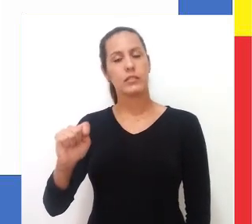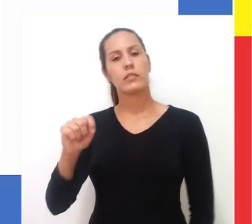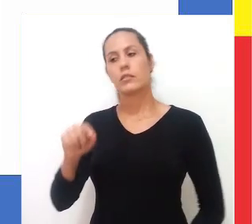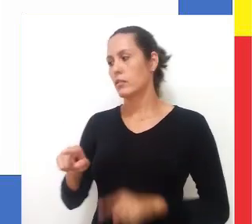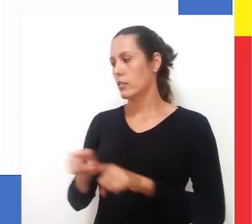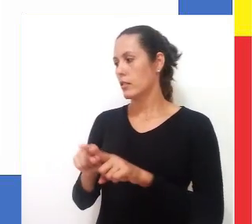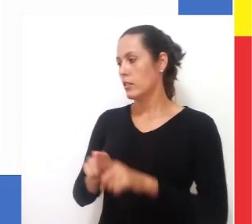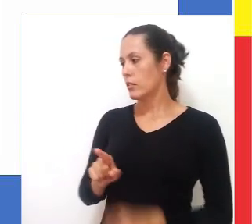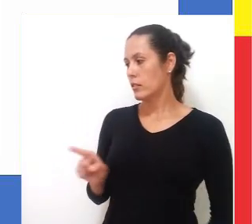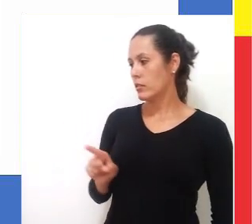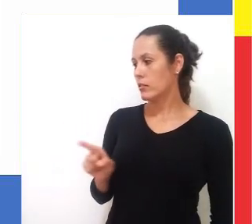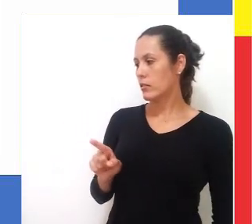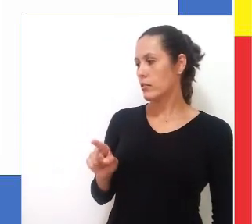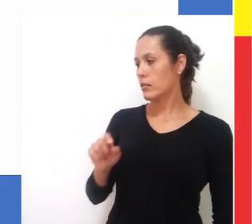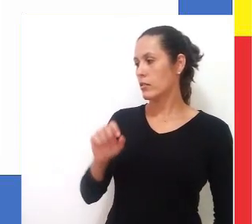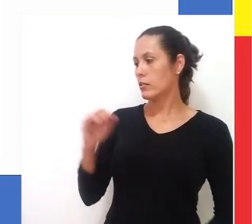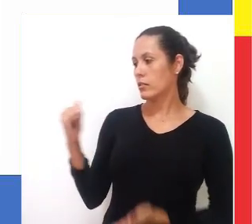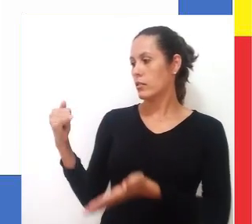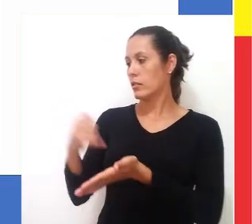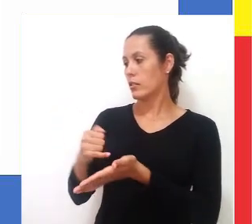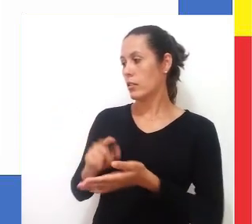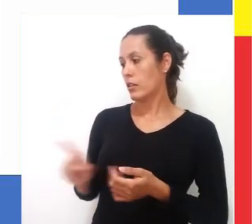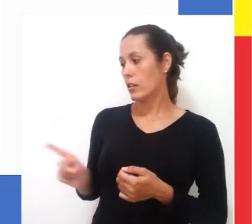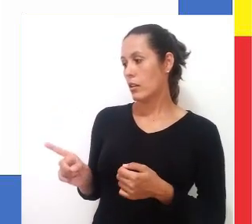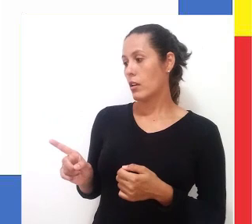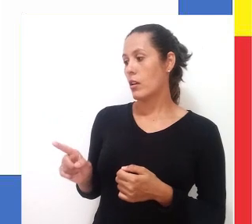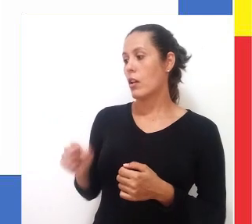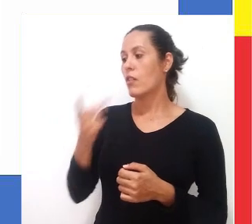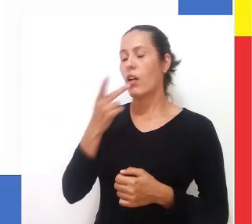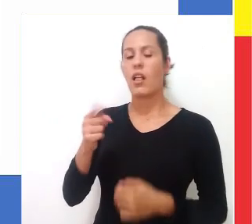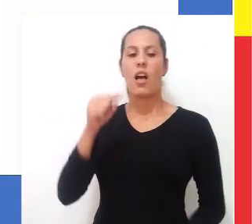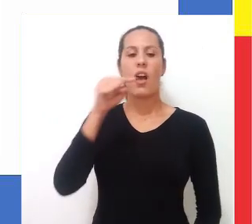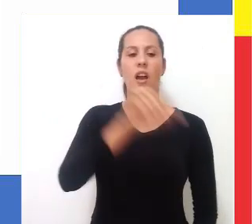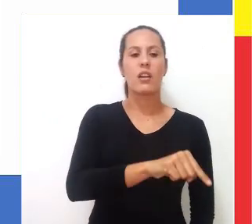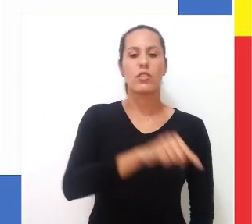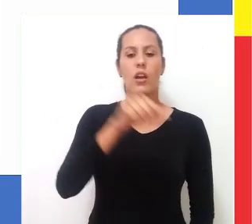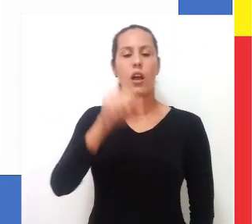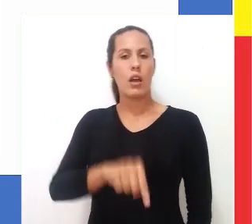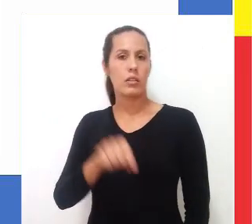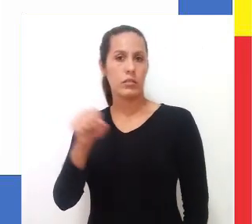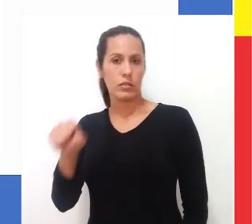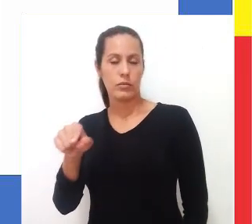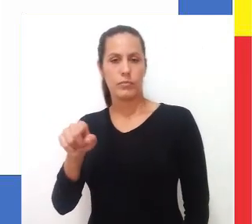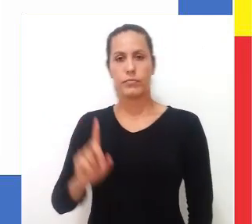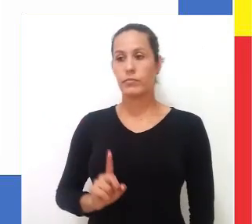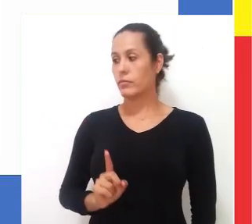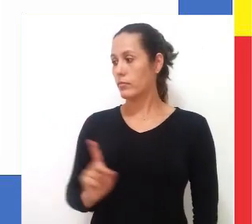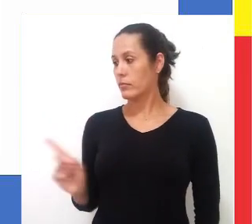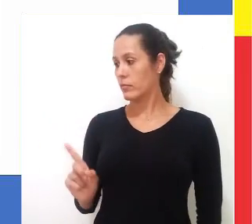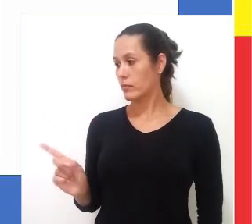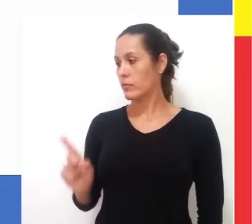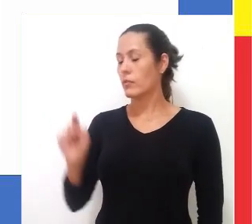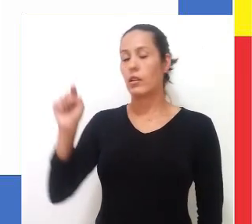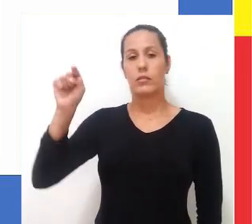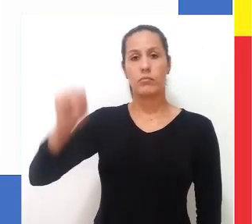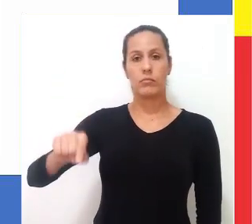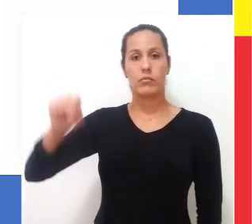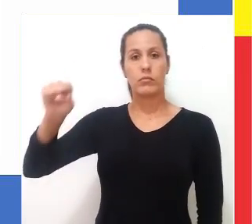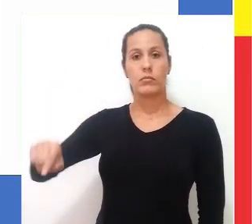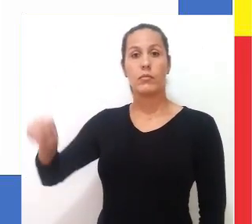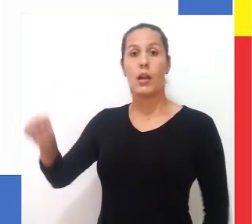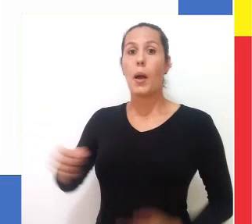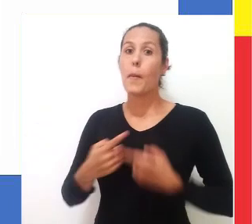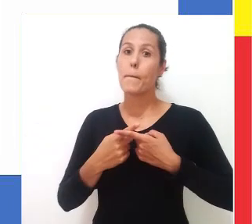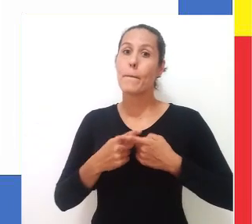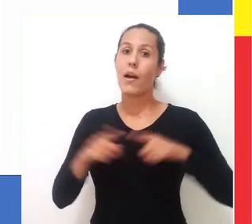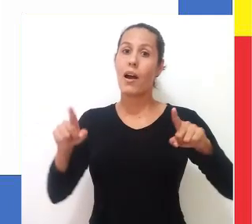do famoso contexto. Então, o que this pode significar? Este, esta ou isto. E that, aquele, aquela